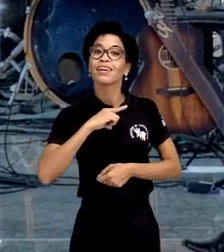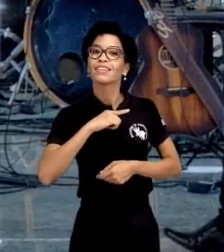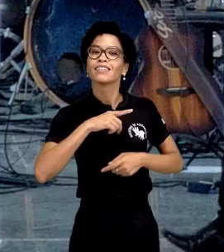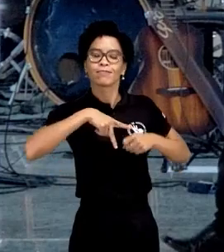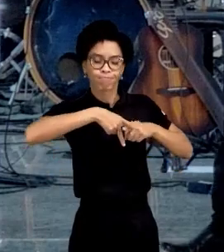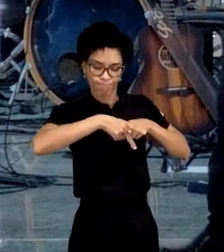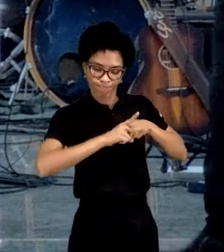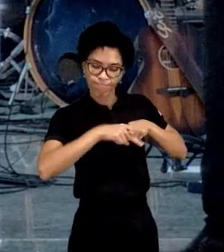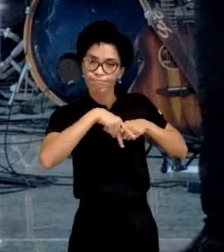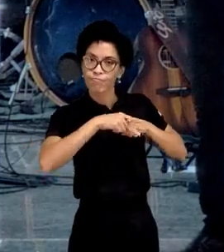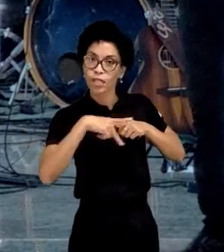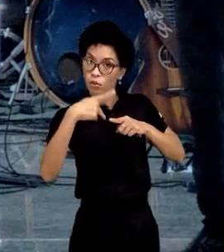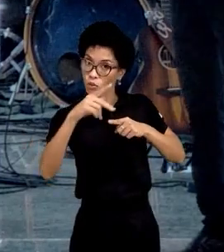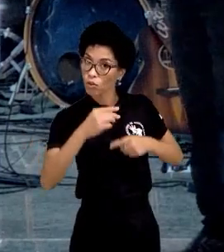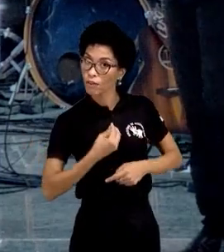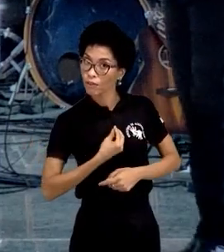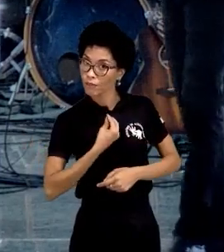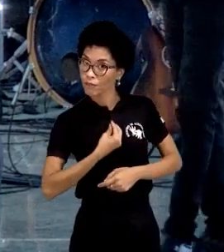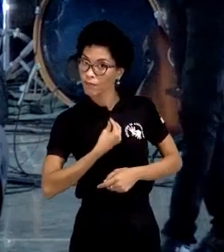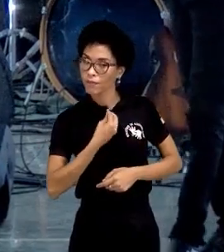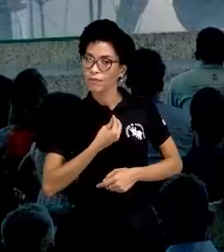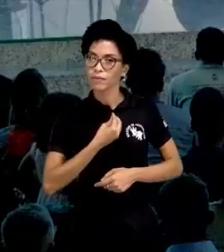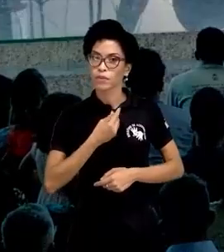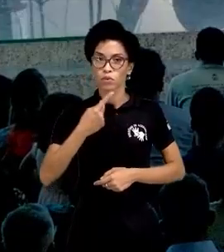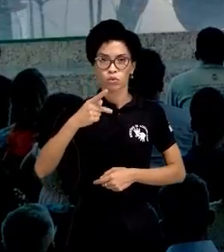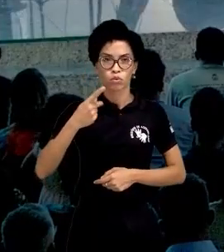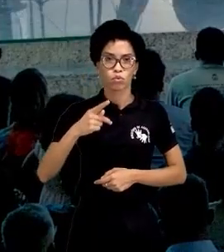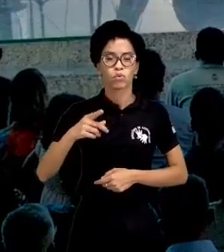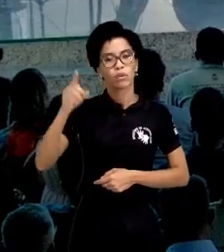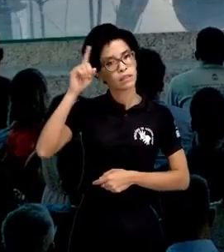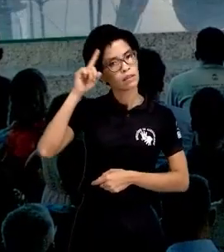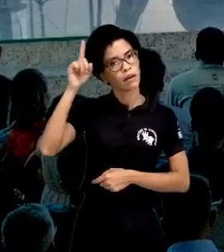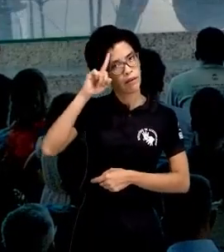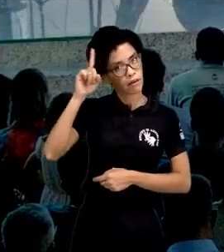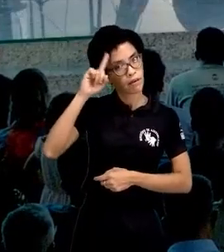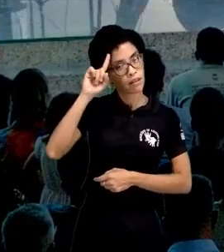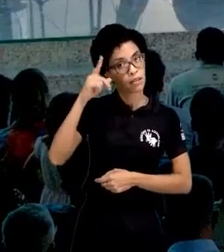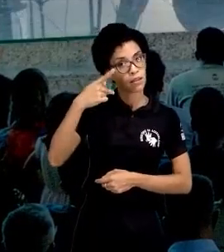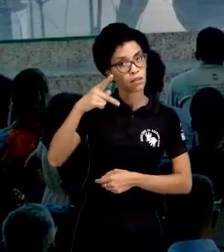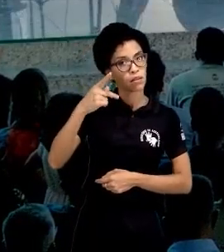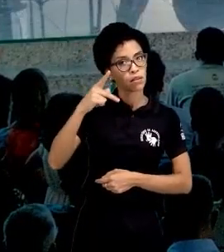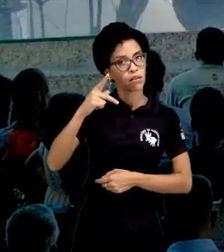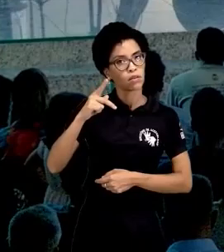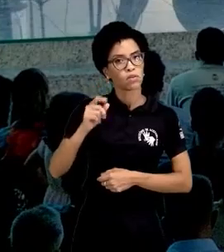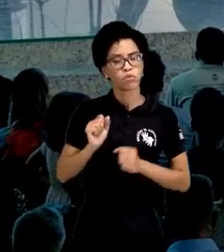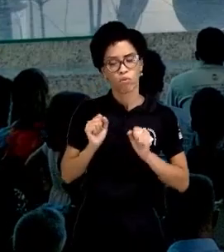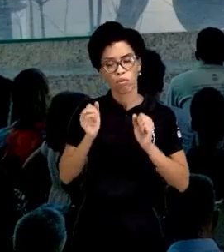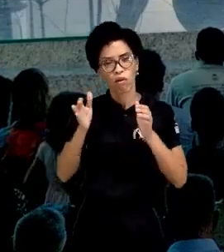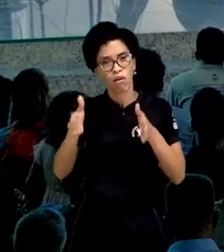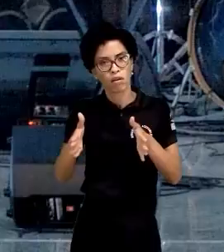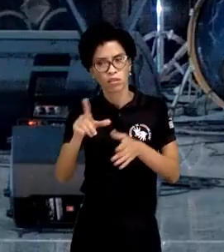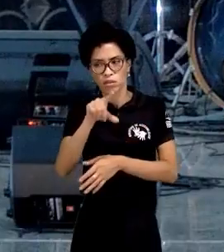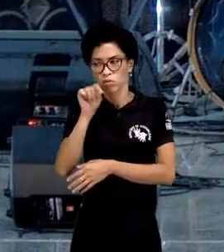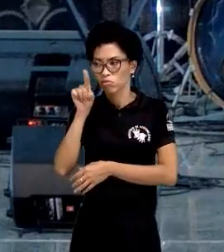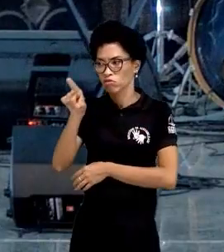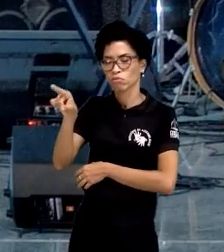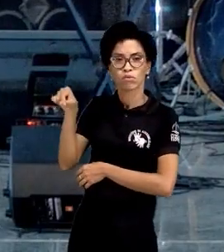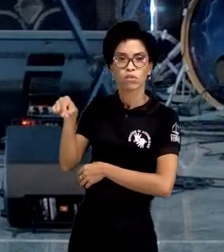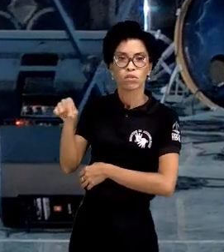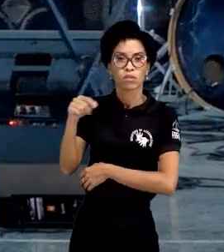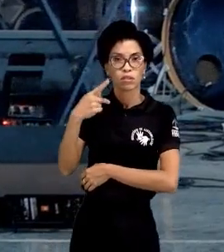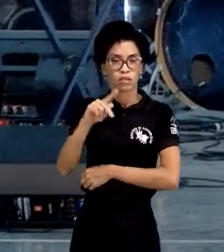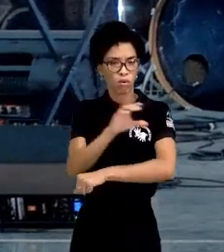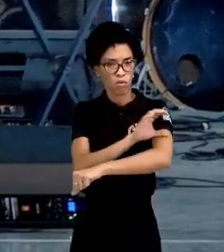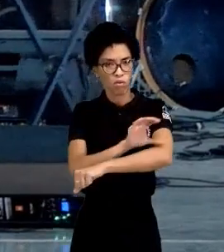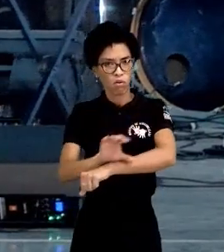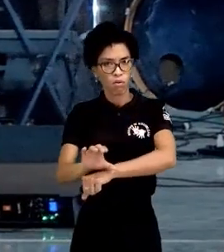rotina, no seu estilo de vida, nas suas escolhas, no seu comportamento, nos seus relacionamentos, em tudo que você constrói na sua